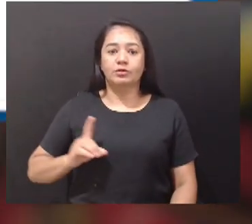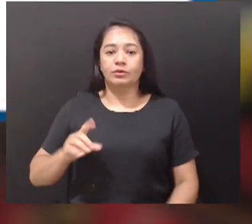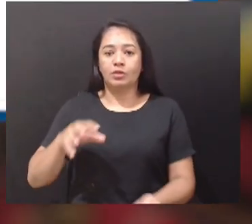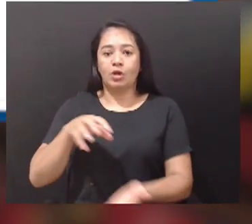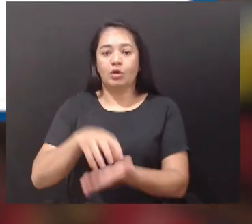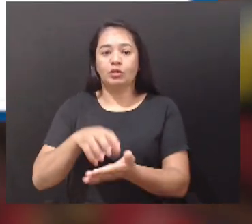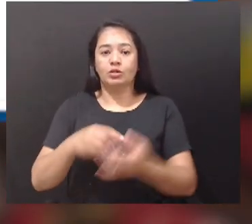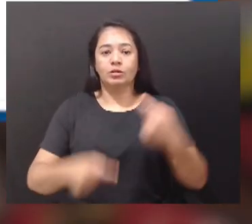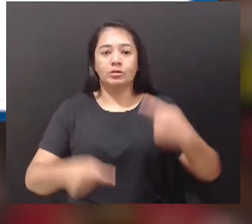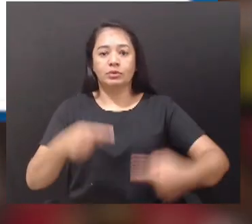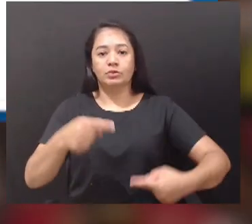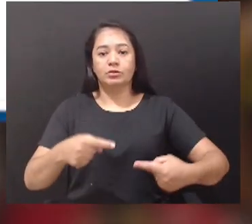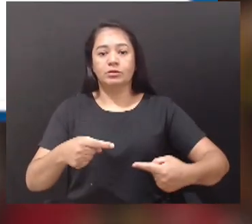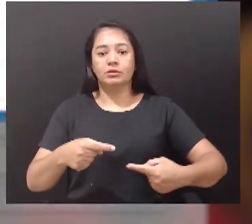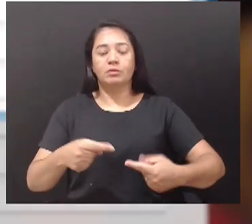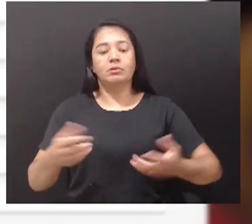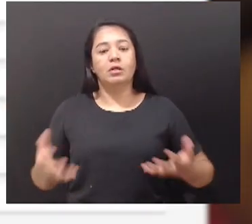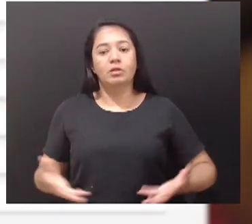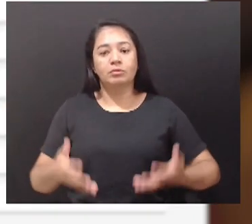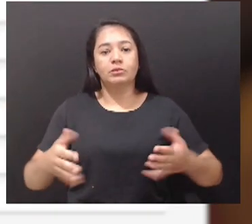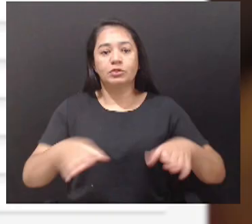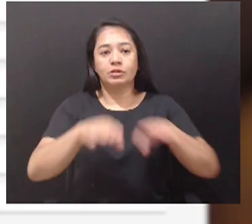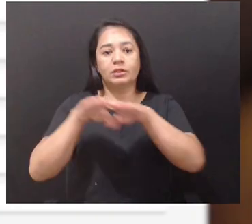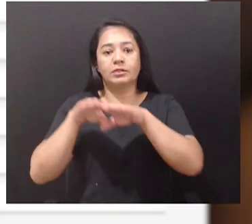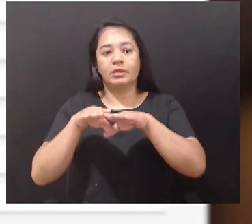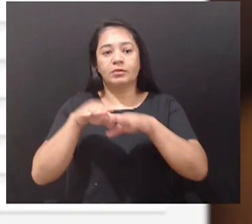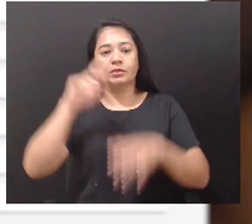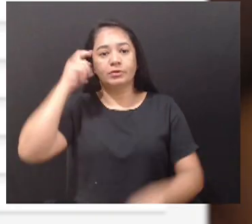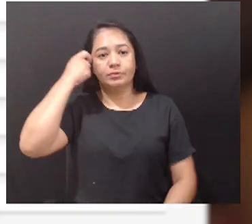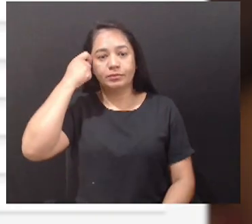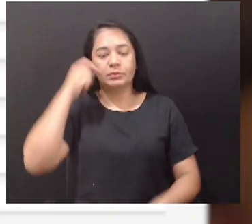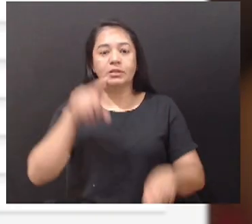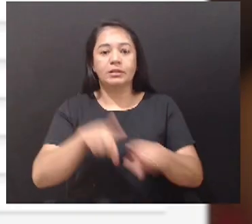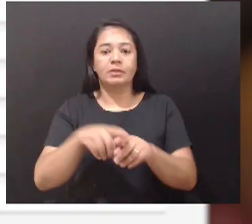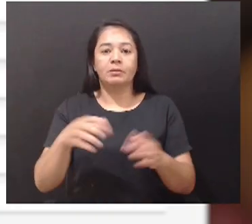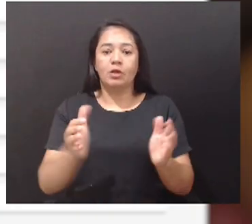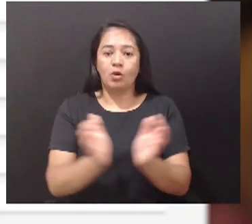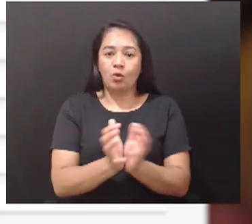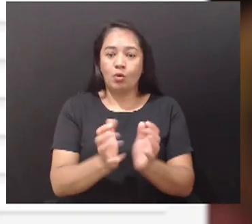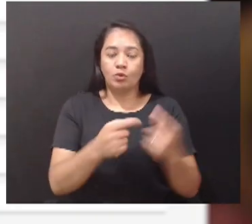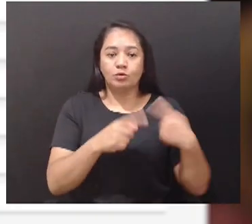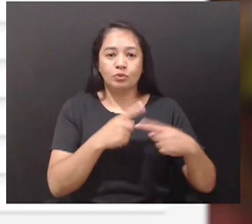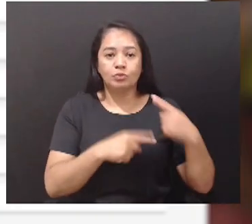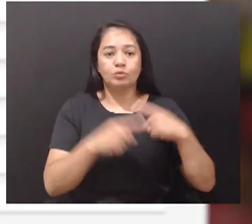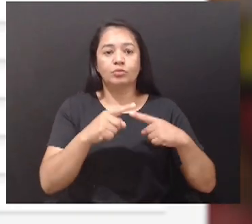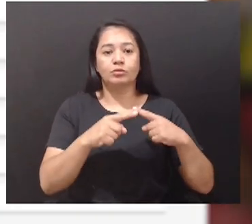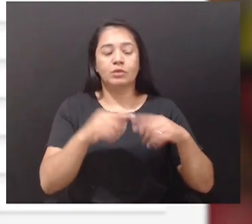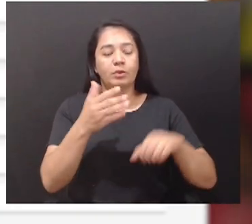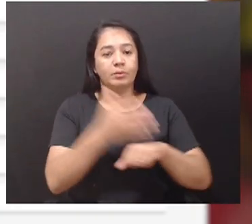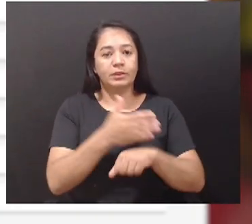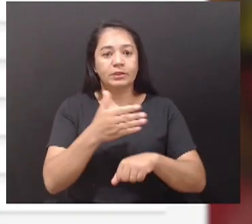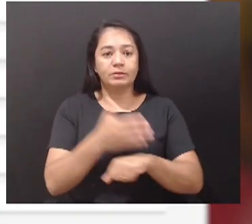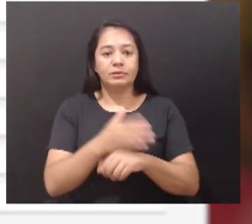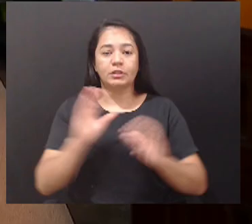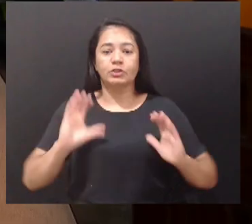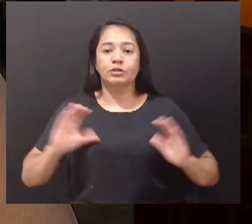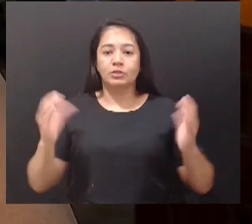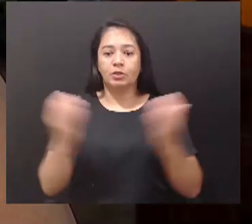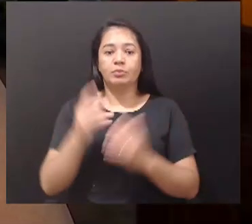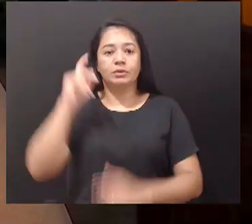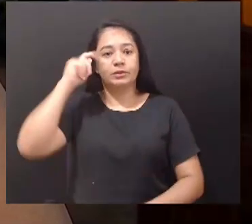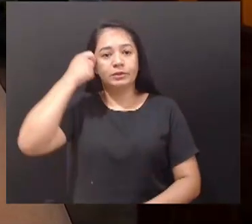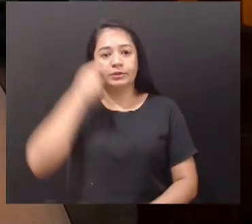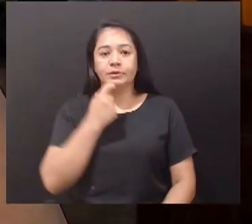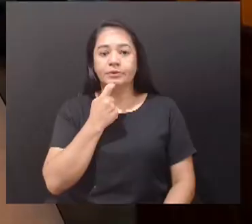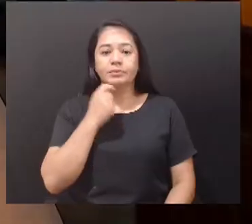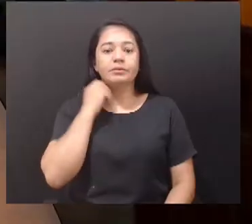para a Promoção da Igualdade Racial e o Conselho de Desenvolvimento e Participação da Comunidade Negra de Campinas. O papel